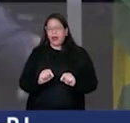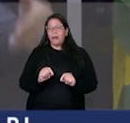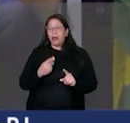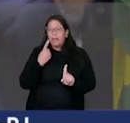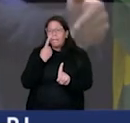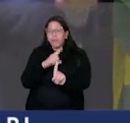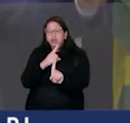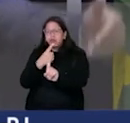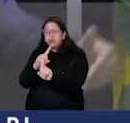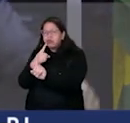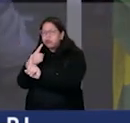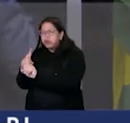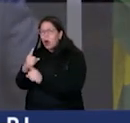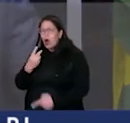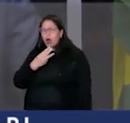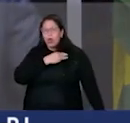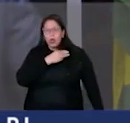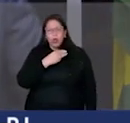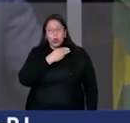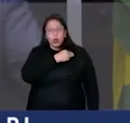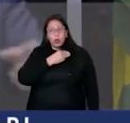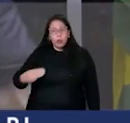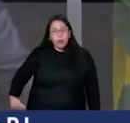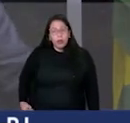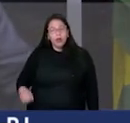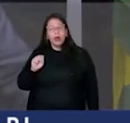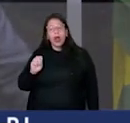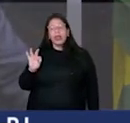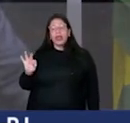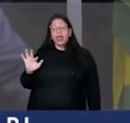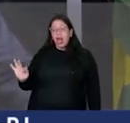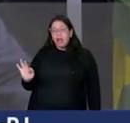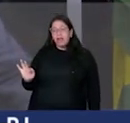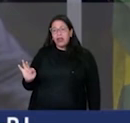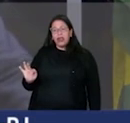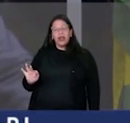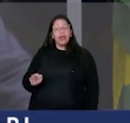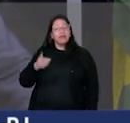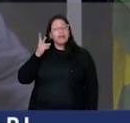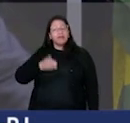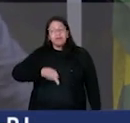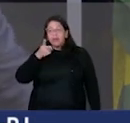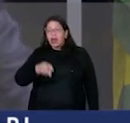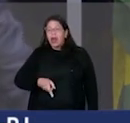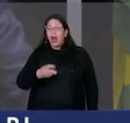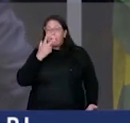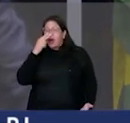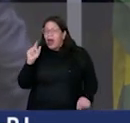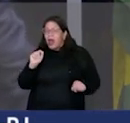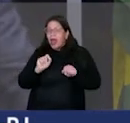provocação por parte dos ministros do Supremo, em que começam a fazer uma escalada de